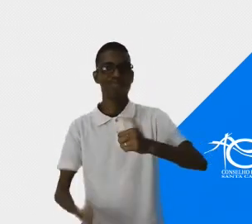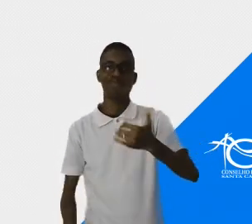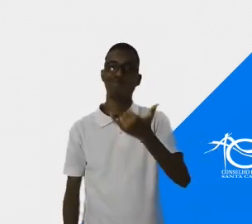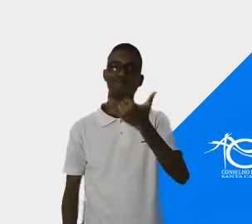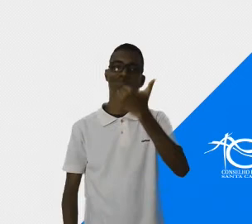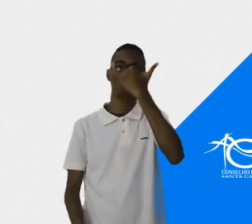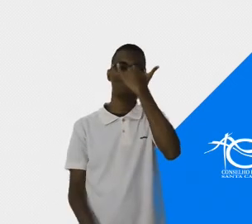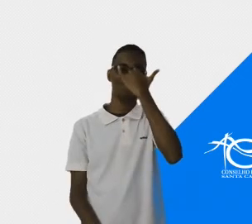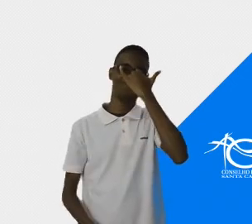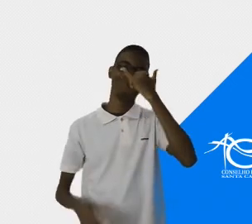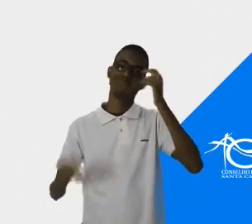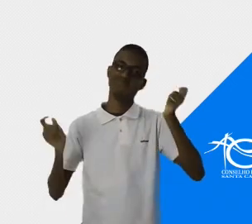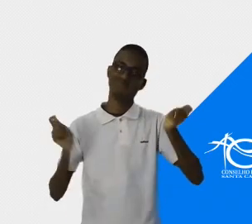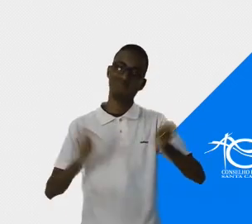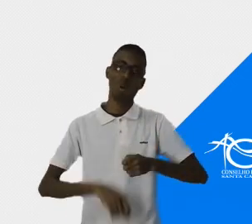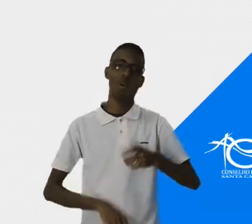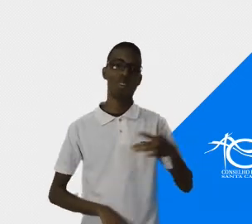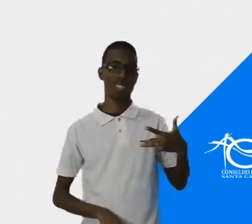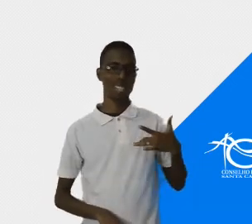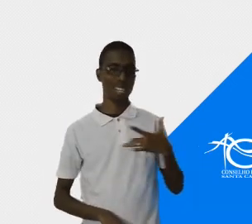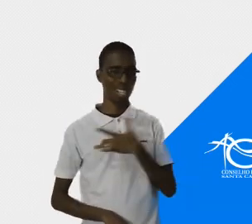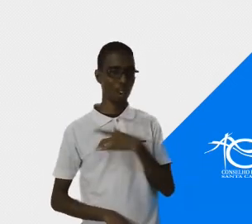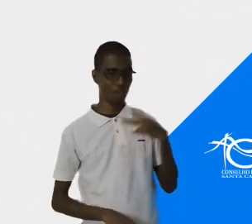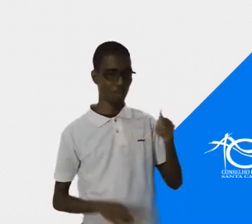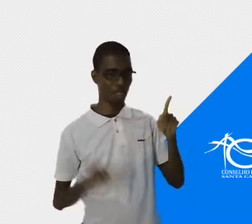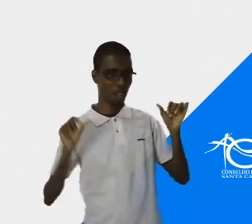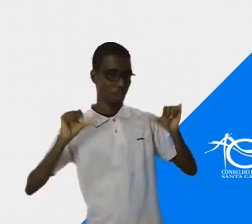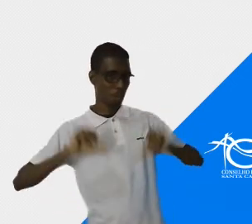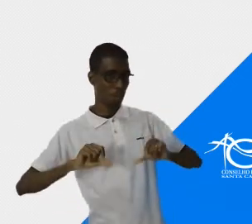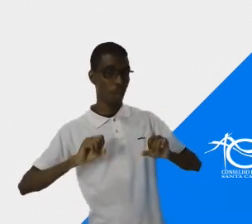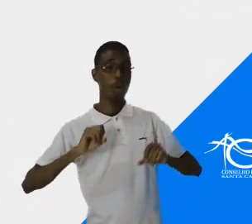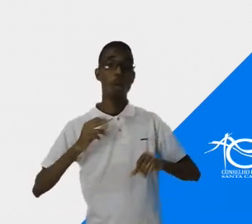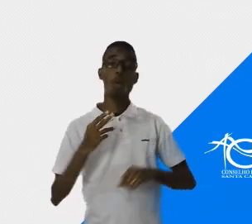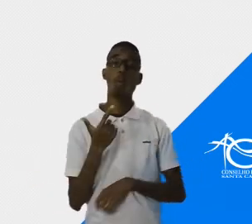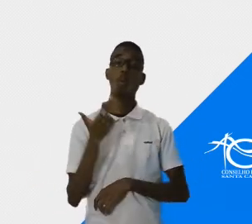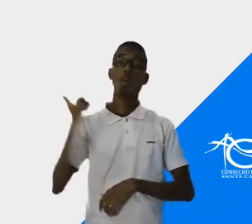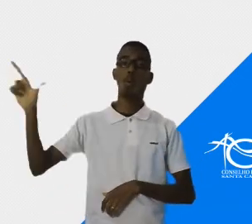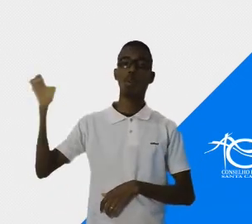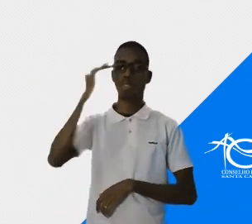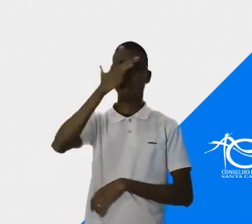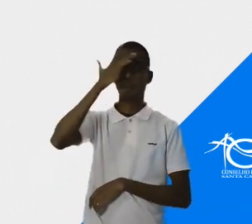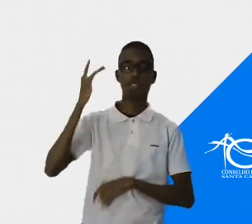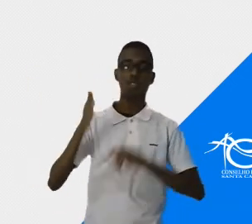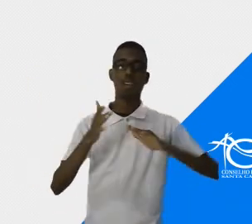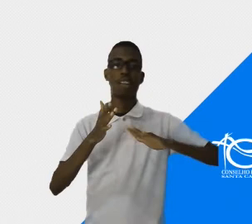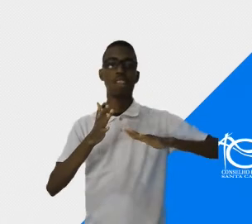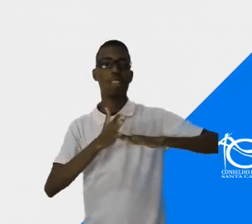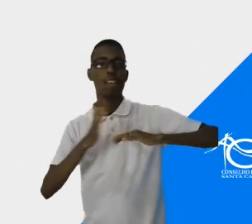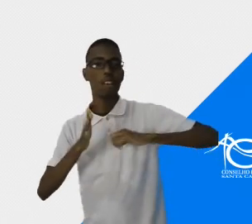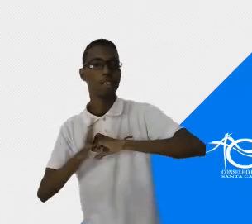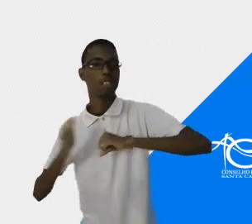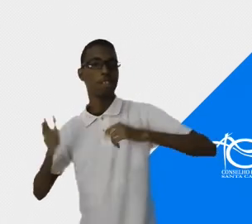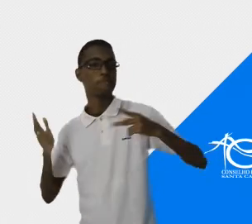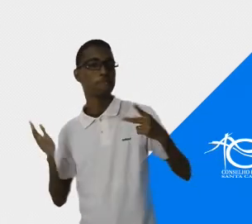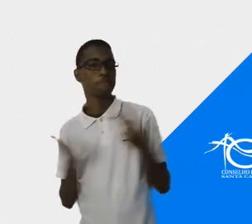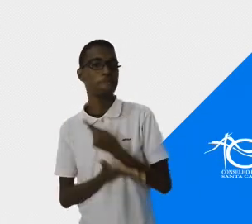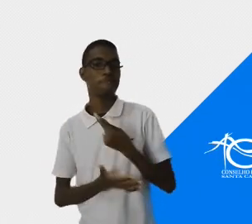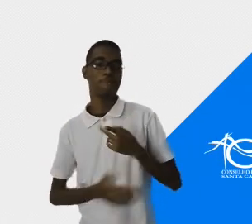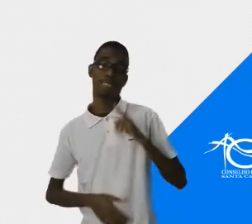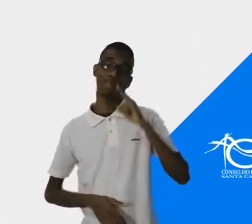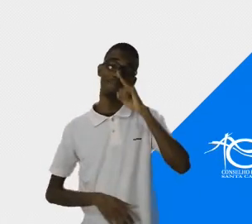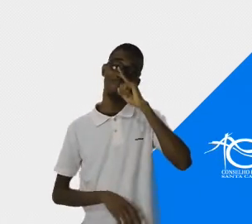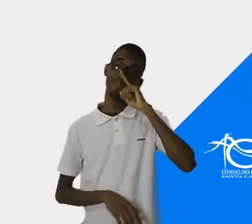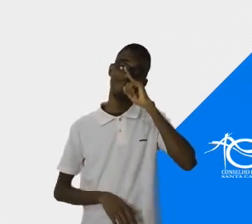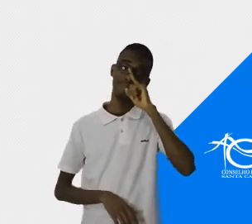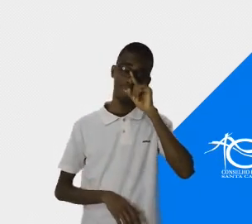saúde dela, ou na saúde das pessoas, aumenta, é muito alto. Por isso que você restringe a participação dela no sistema